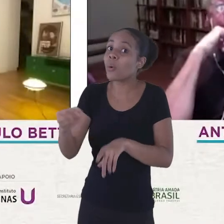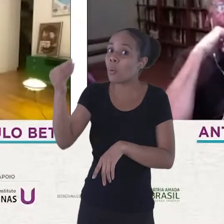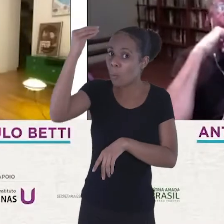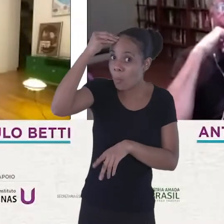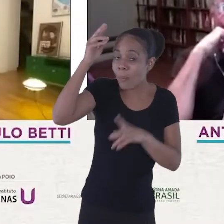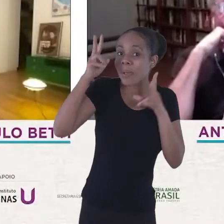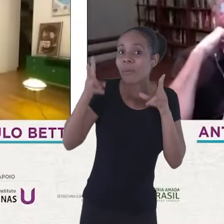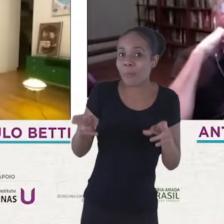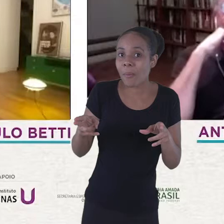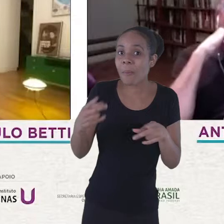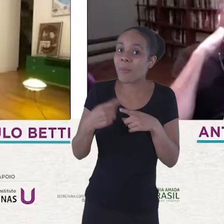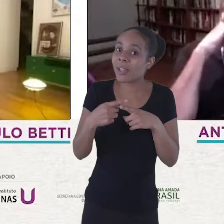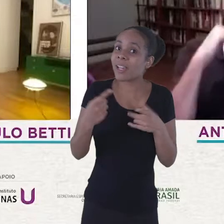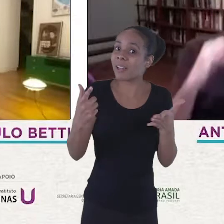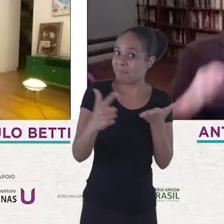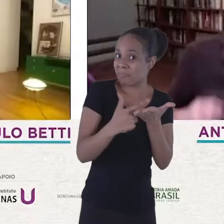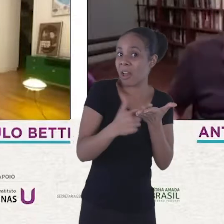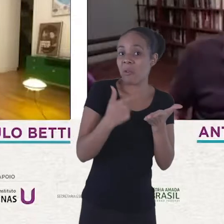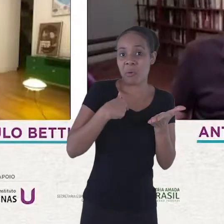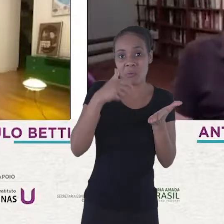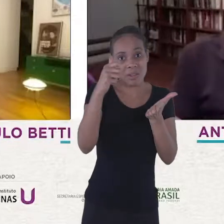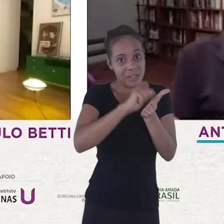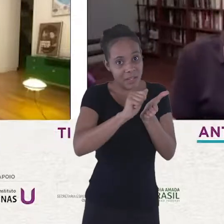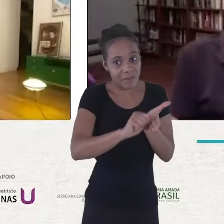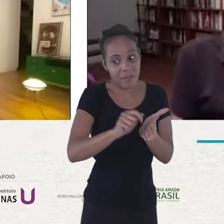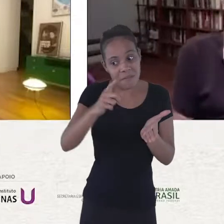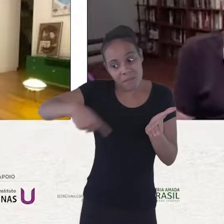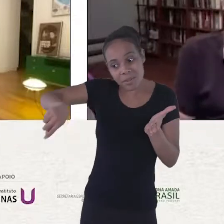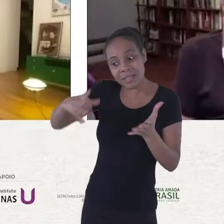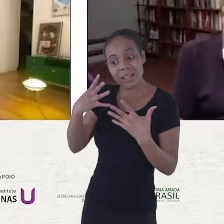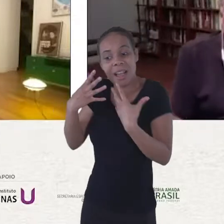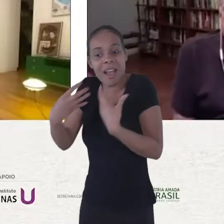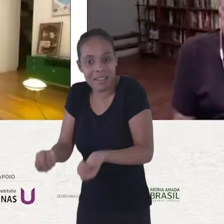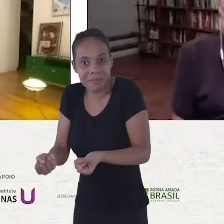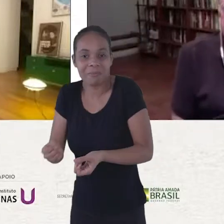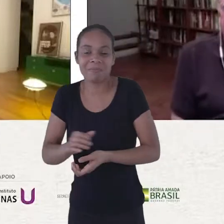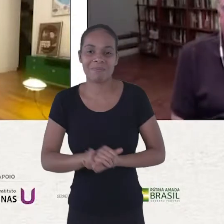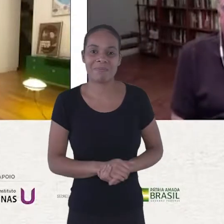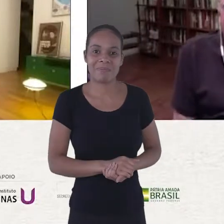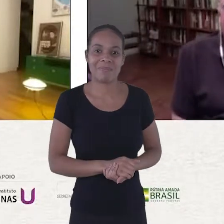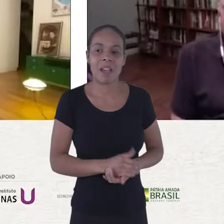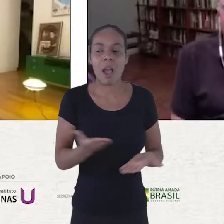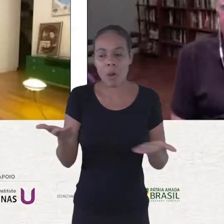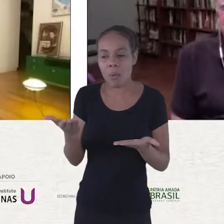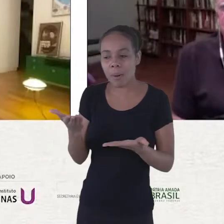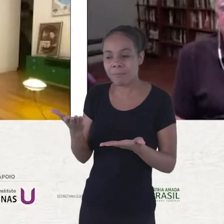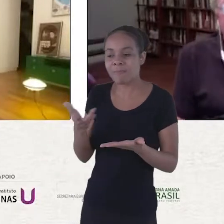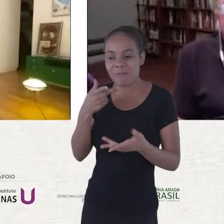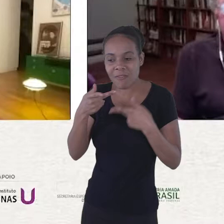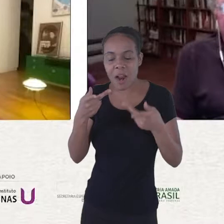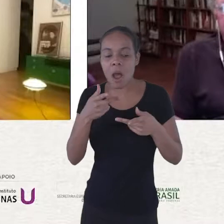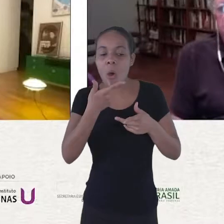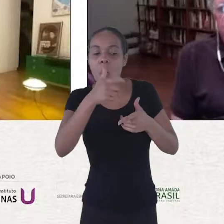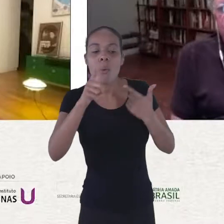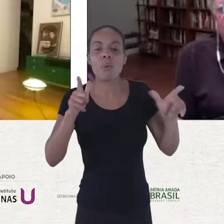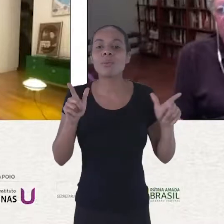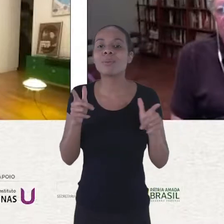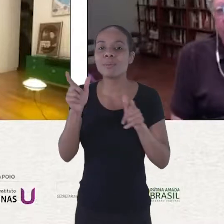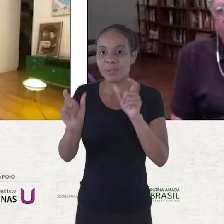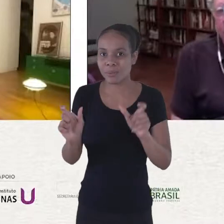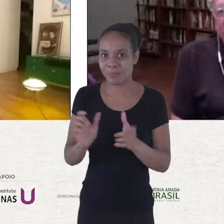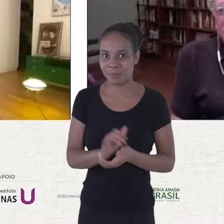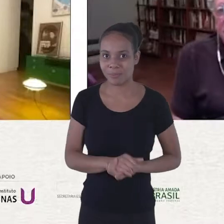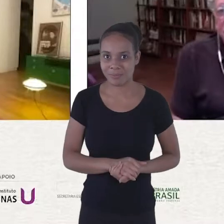aí. Grácia, a palavra é sua. Eu acho que isso que o Stepan fala realmente tem vários pontos